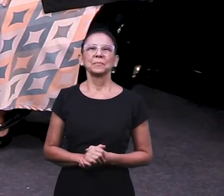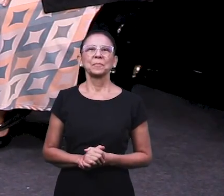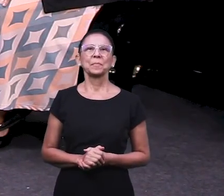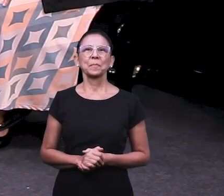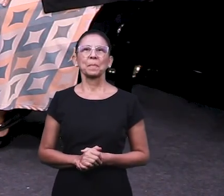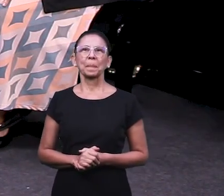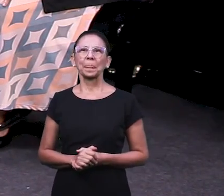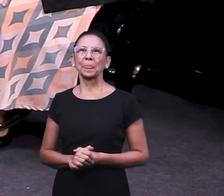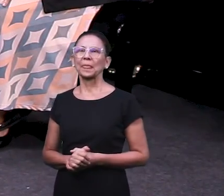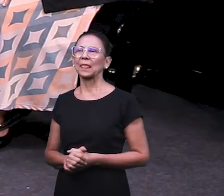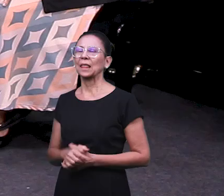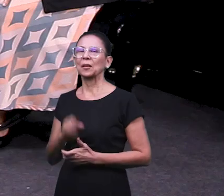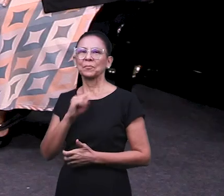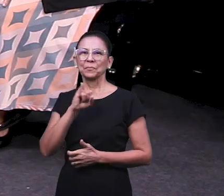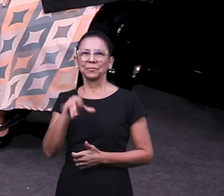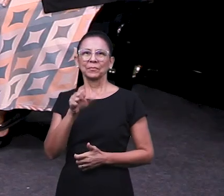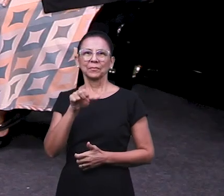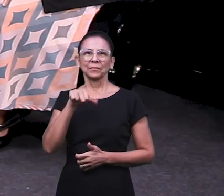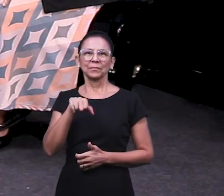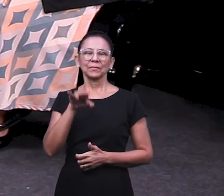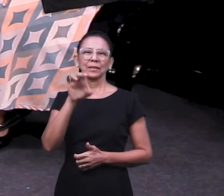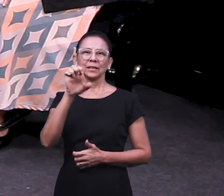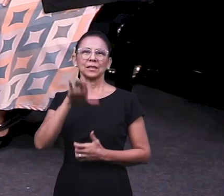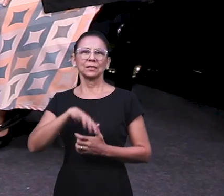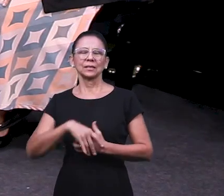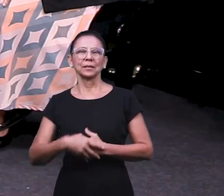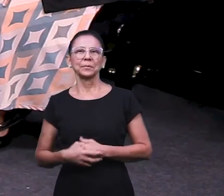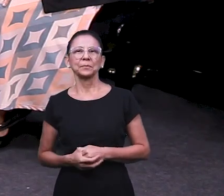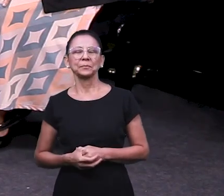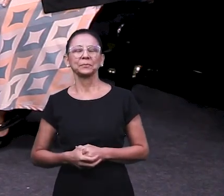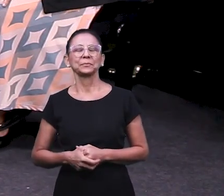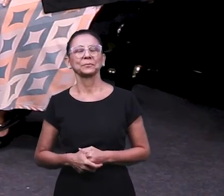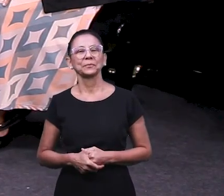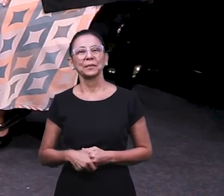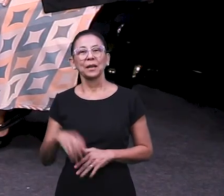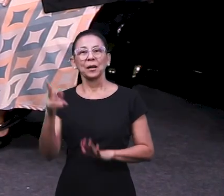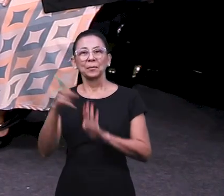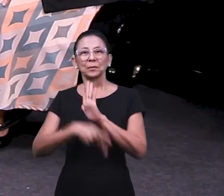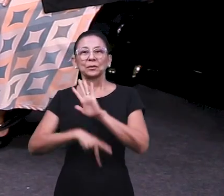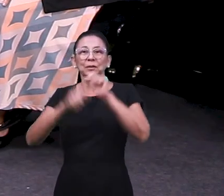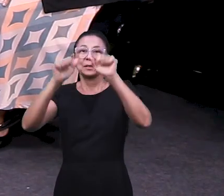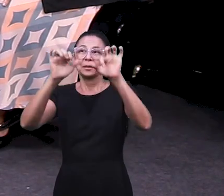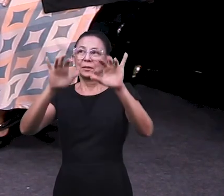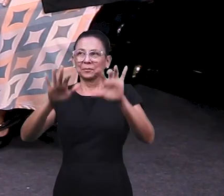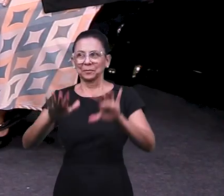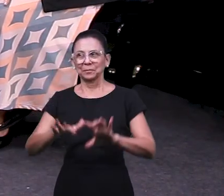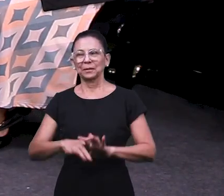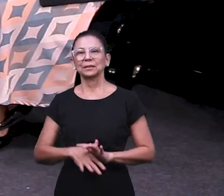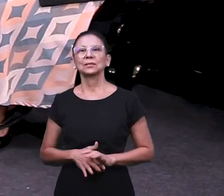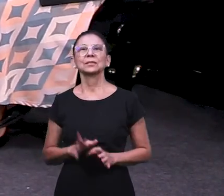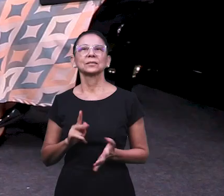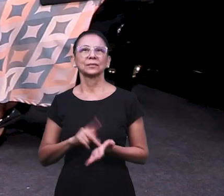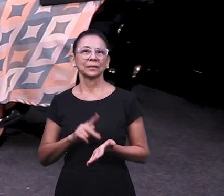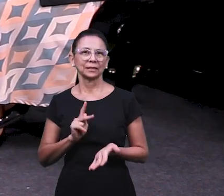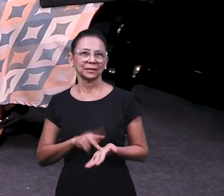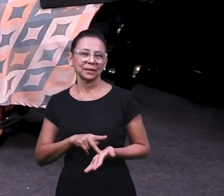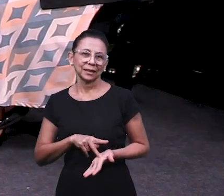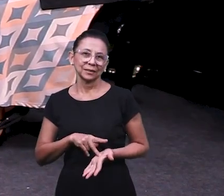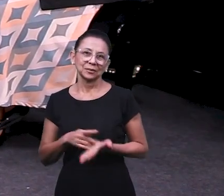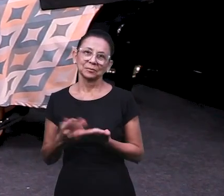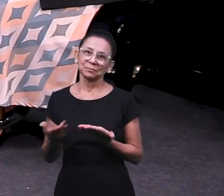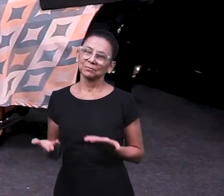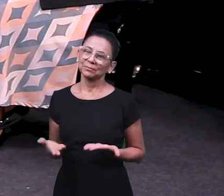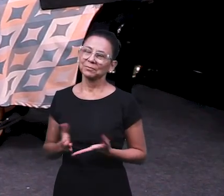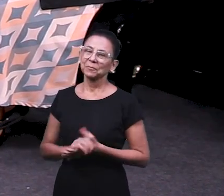né? E certamente Deus tem ainda muito mais a fazer. Entendemos que, sobretudo, esse